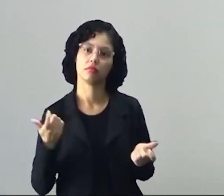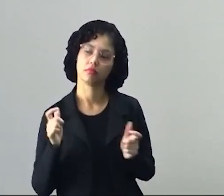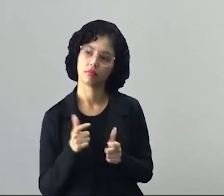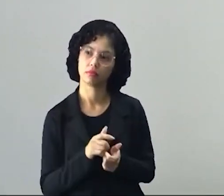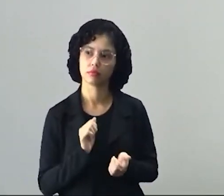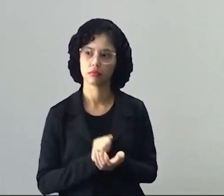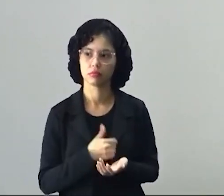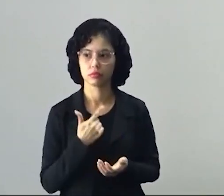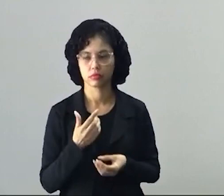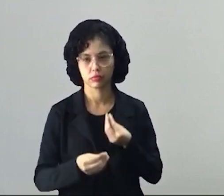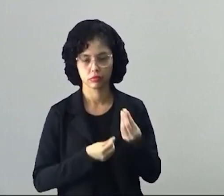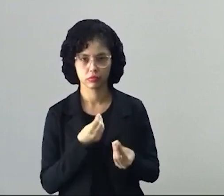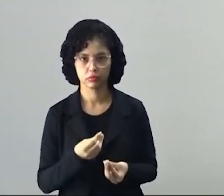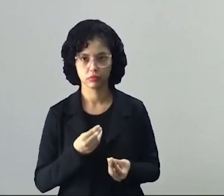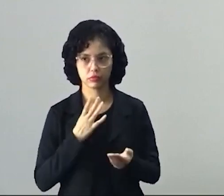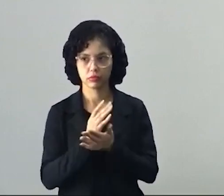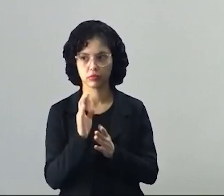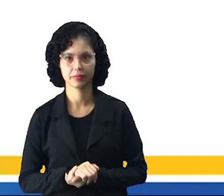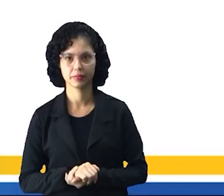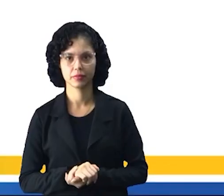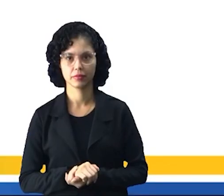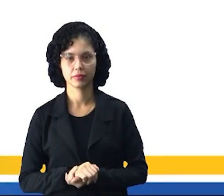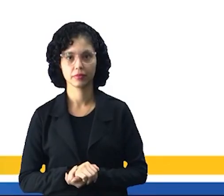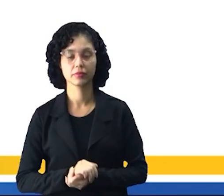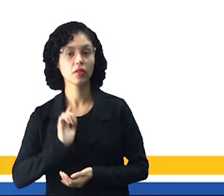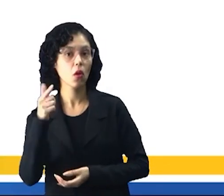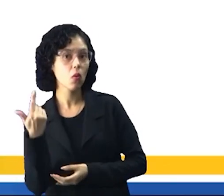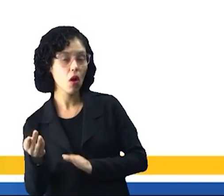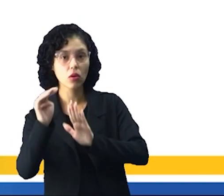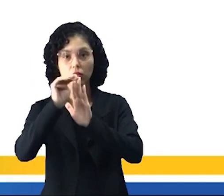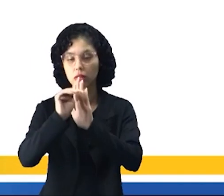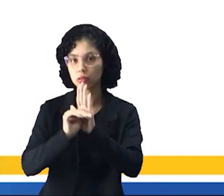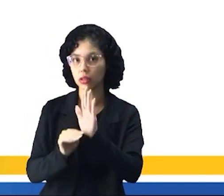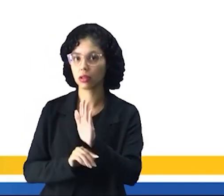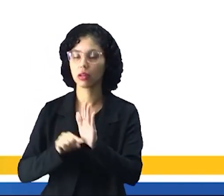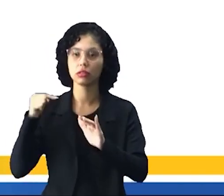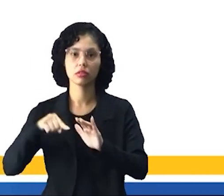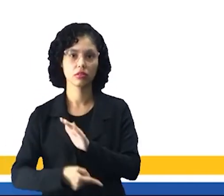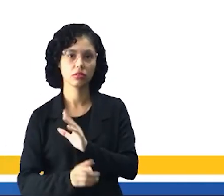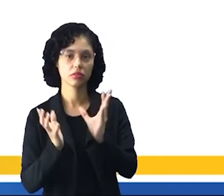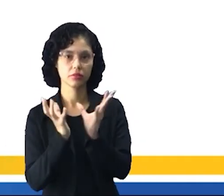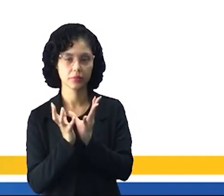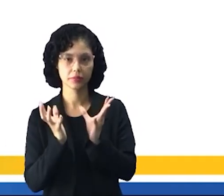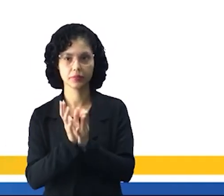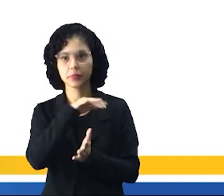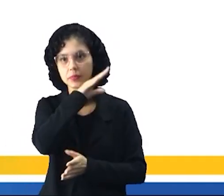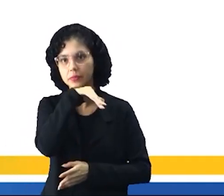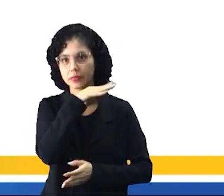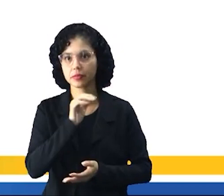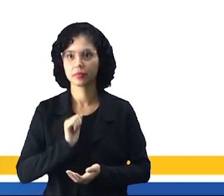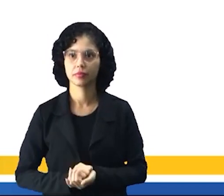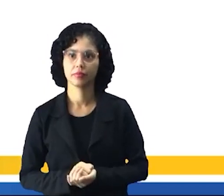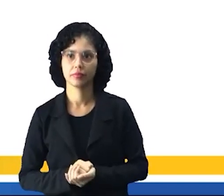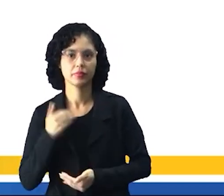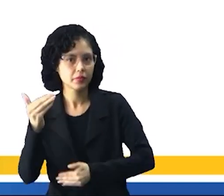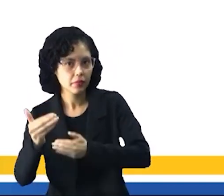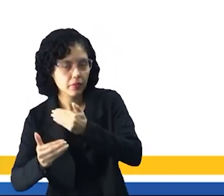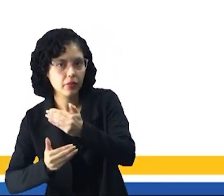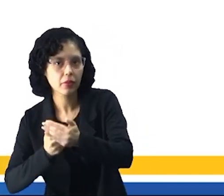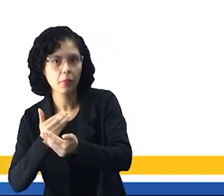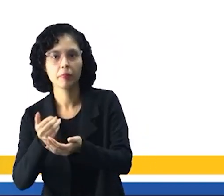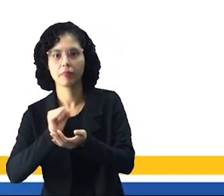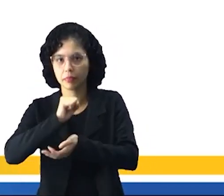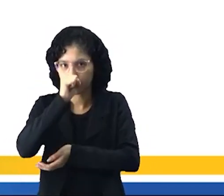curto, então não dá tempo de a gente abordar tudo. Outra classificação dentro do grupo dos animais também são a questão sobre o